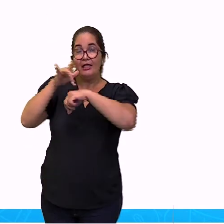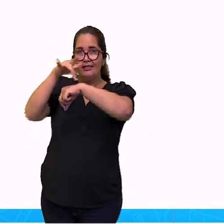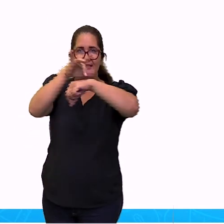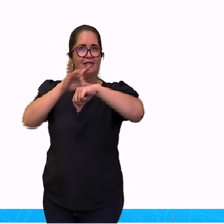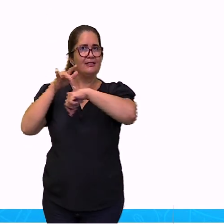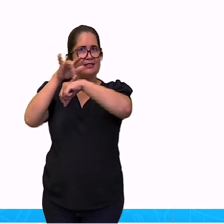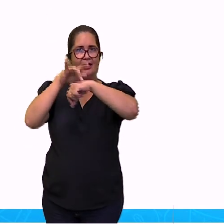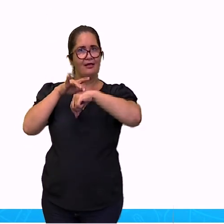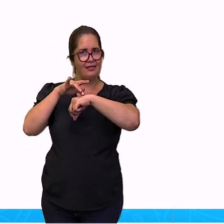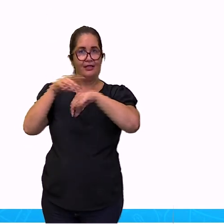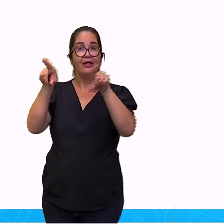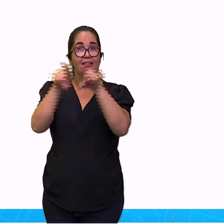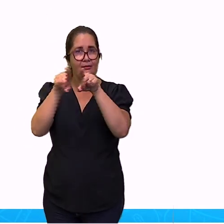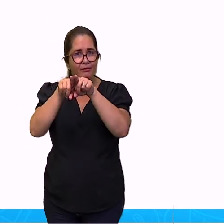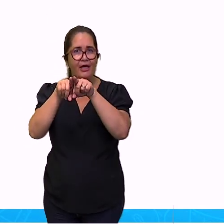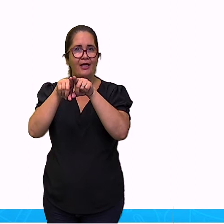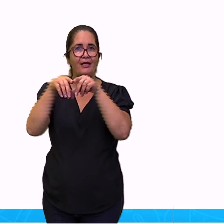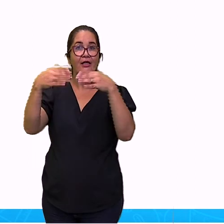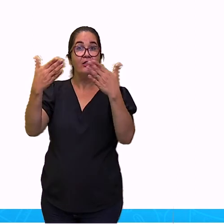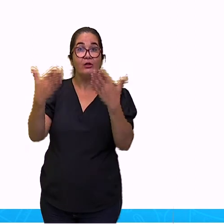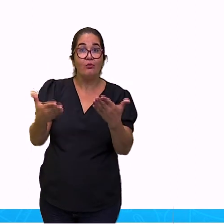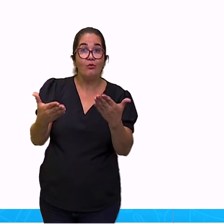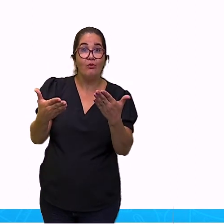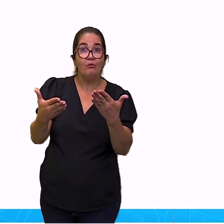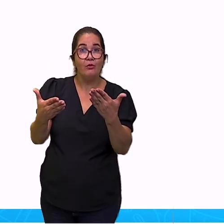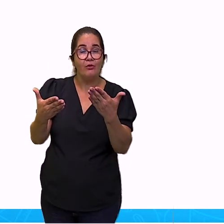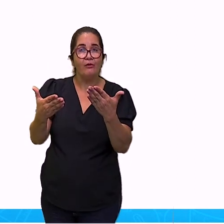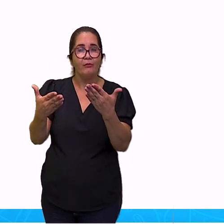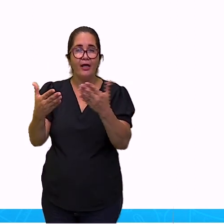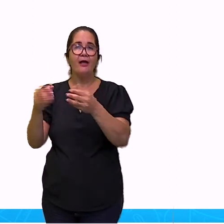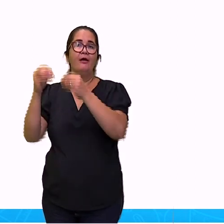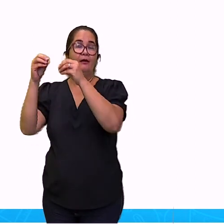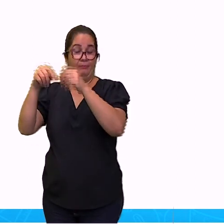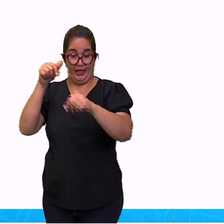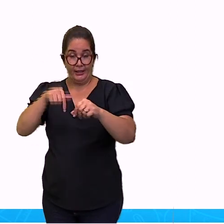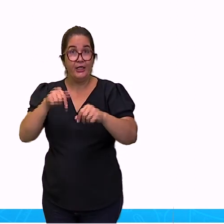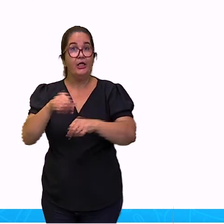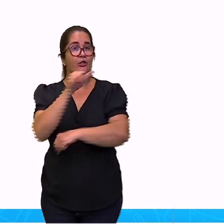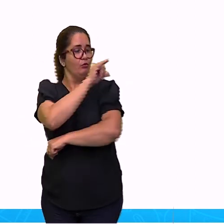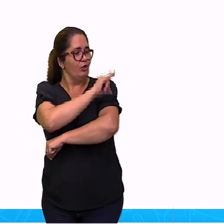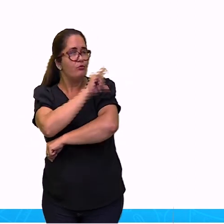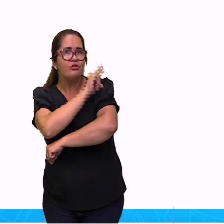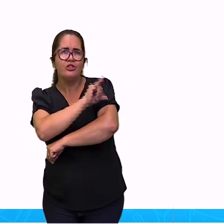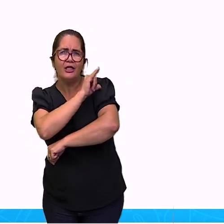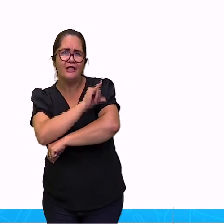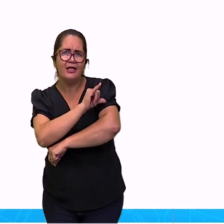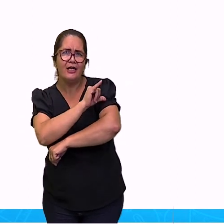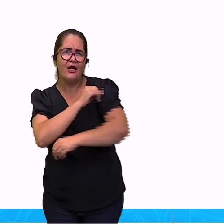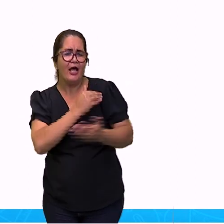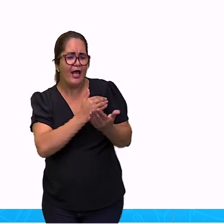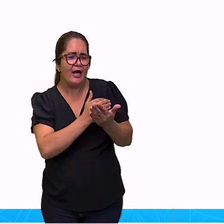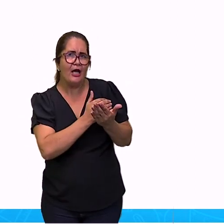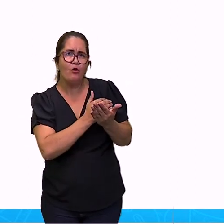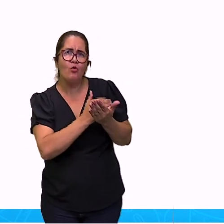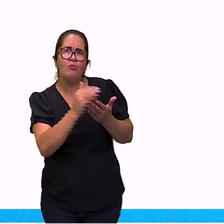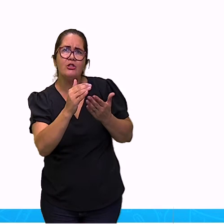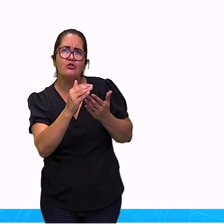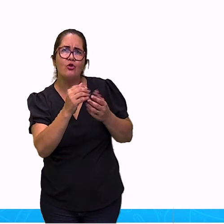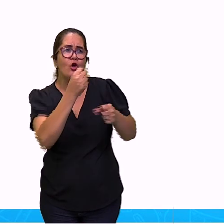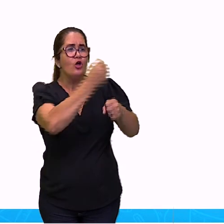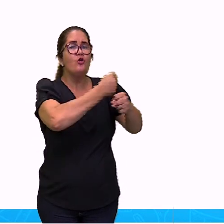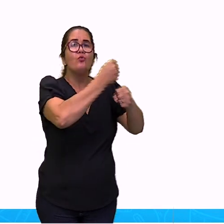Pavlova, acabou por se instalar no Rio de Janeiro. Ela conseguiu criar uma escola, onde que eu falei,